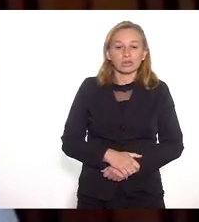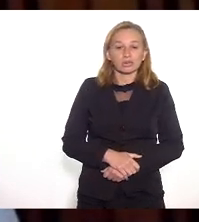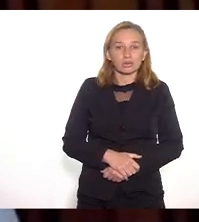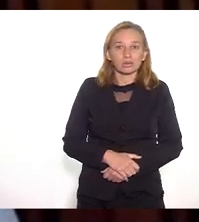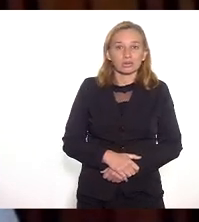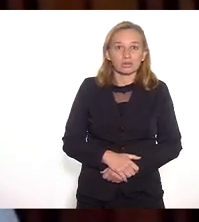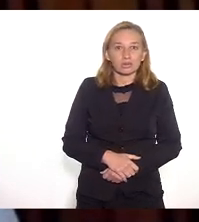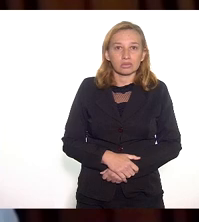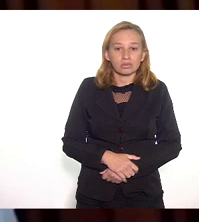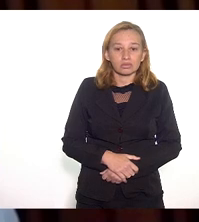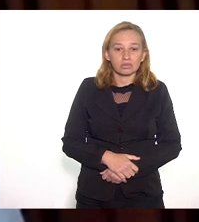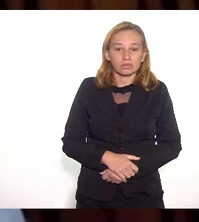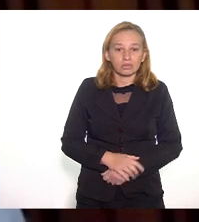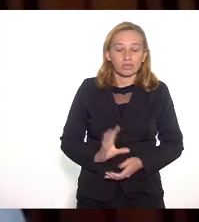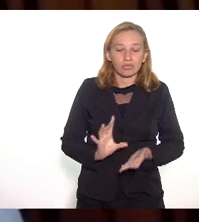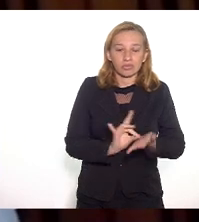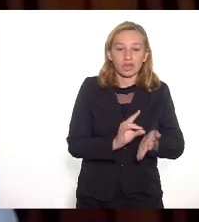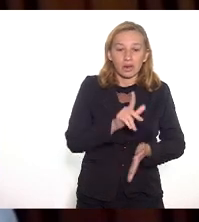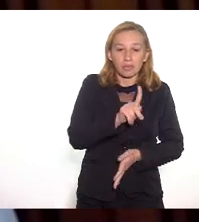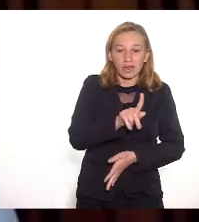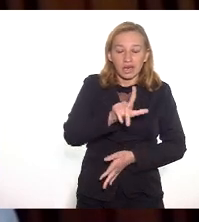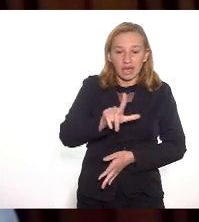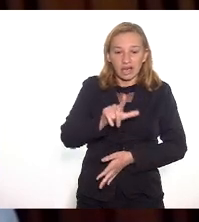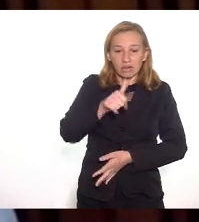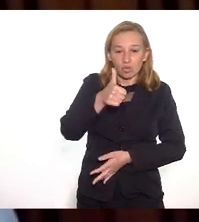O anexação ao PL